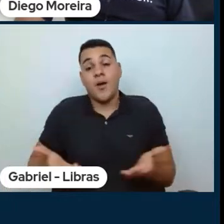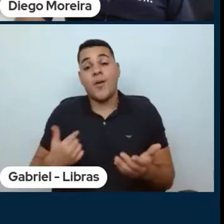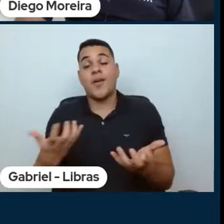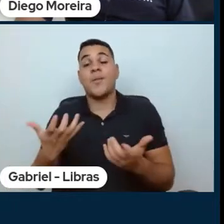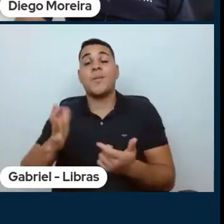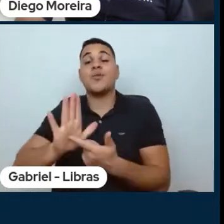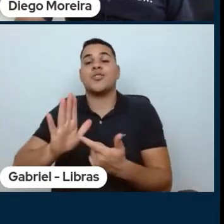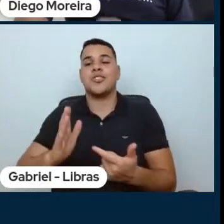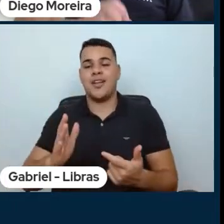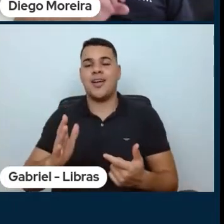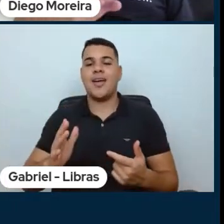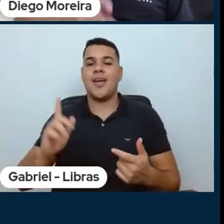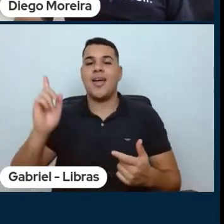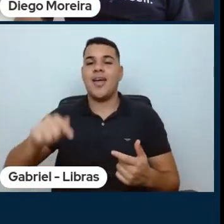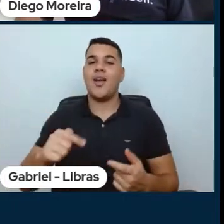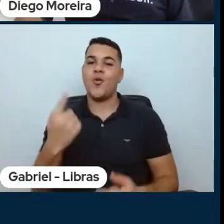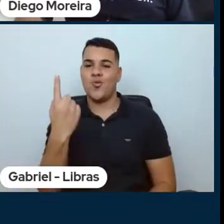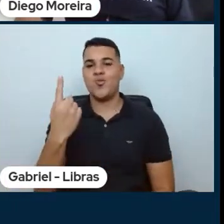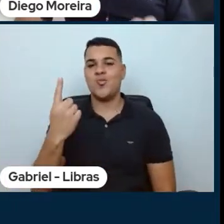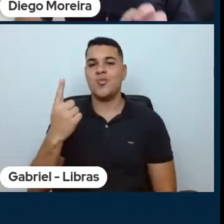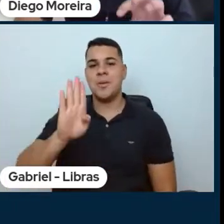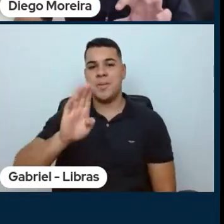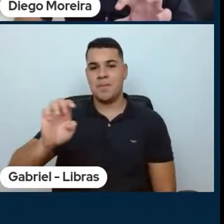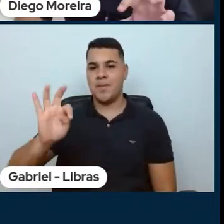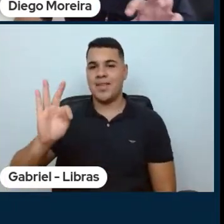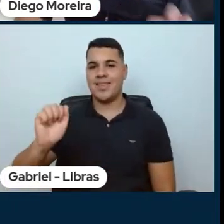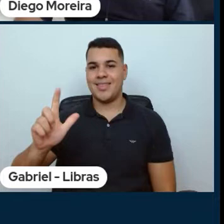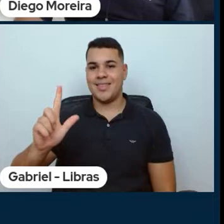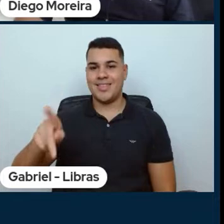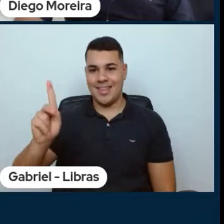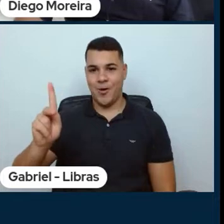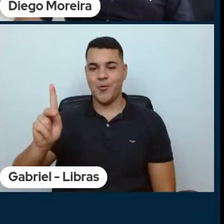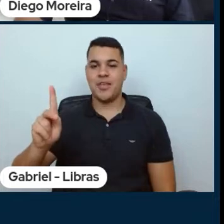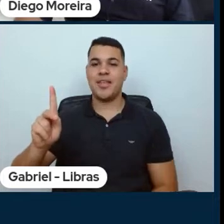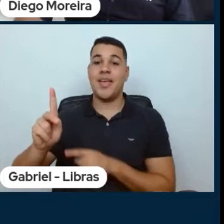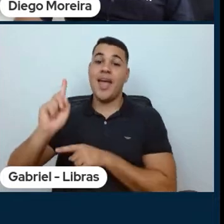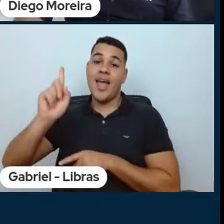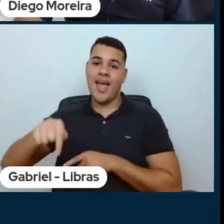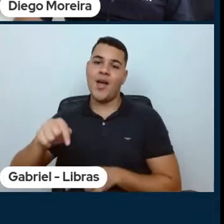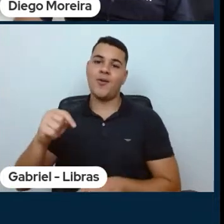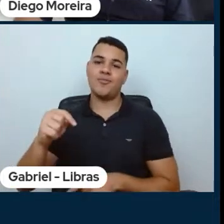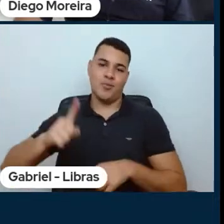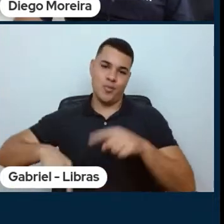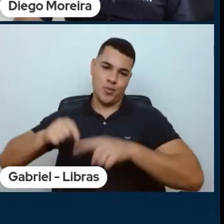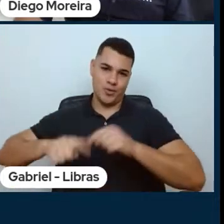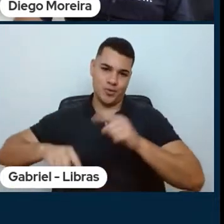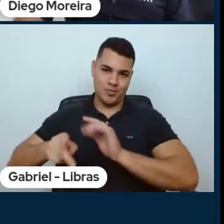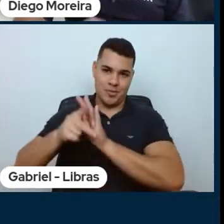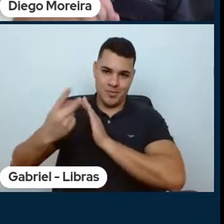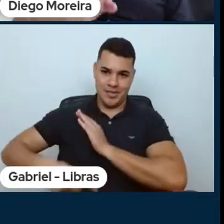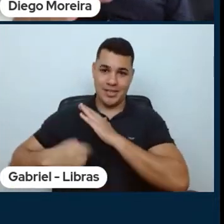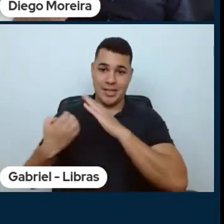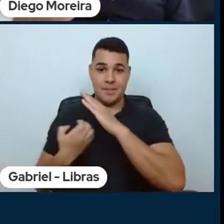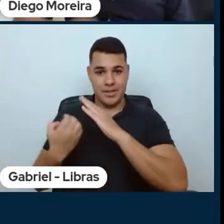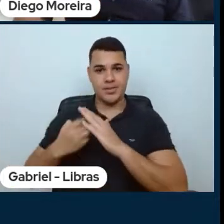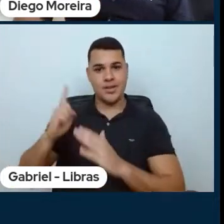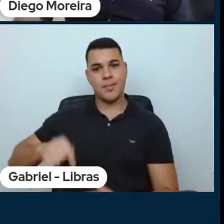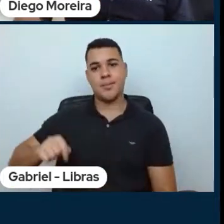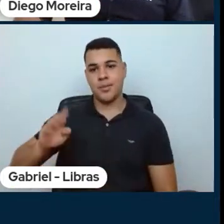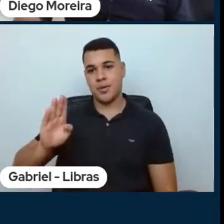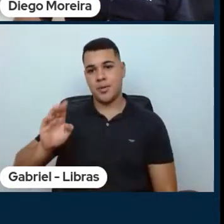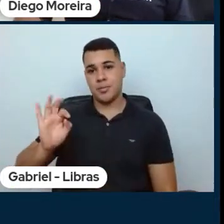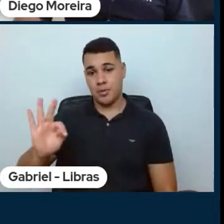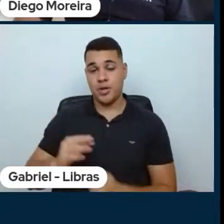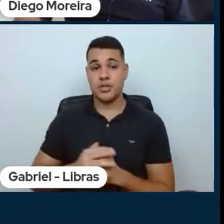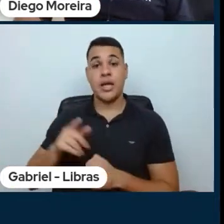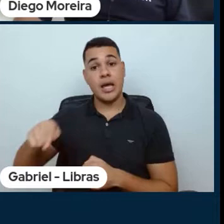BeCloud, que integra as mensagens, atendimento, via chatbot, força de